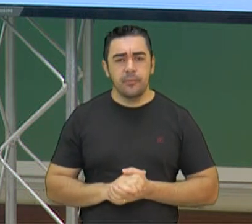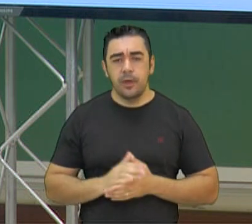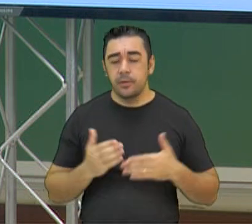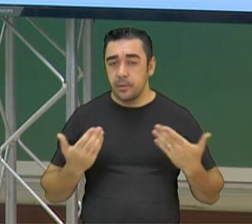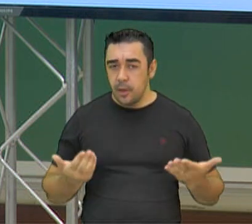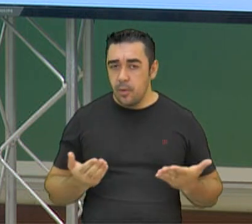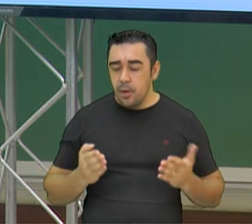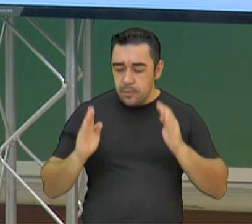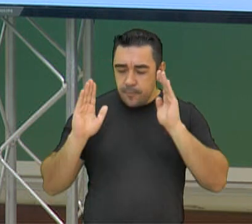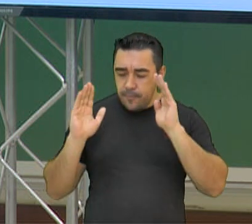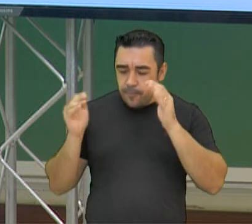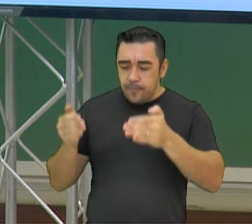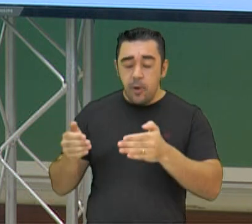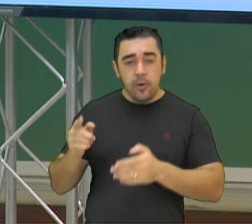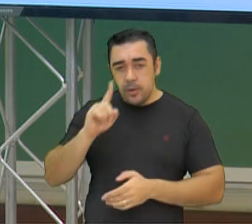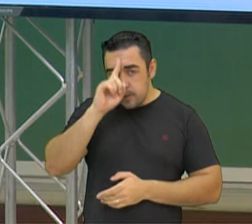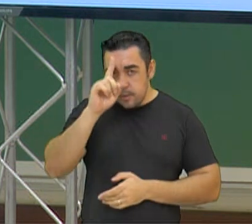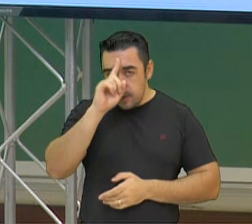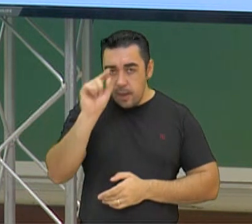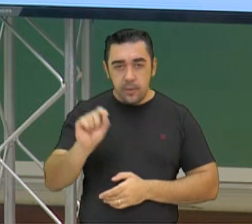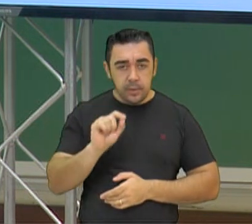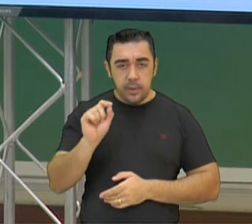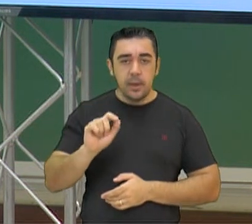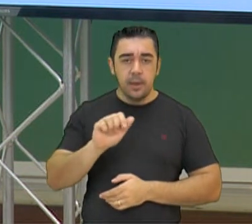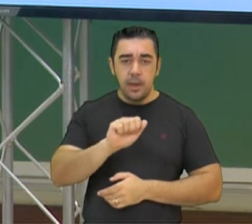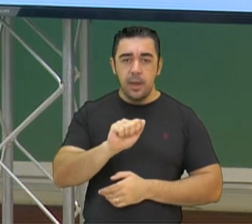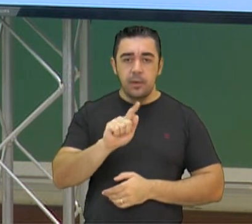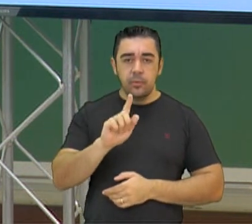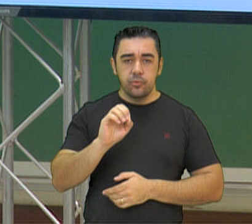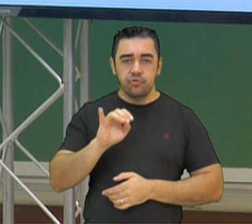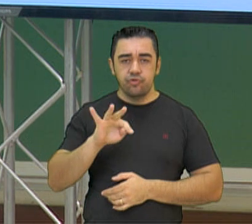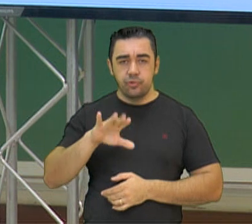centramos muito nas ideias do Agostinho.